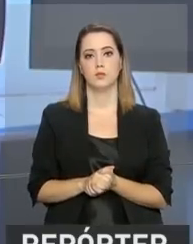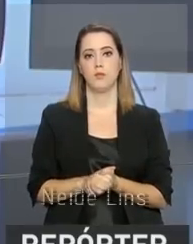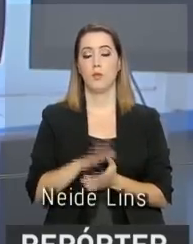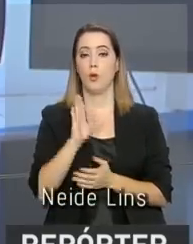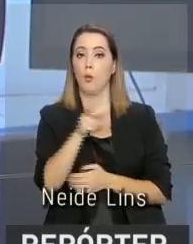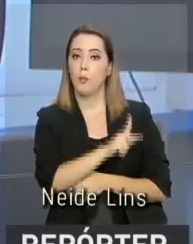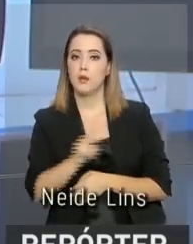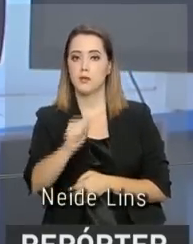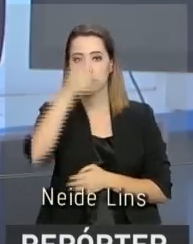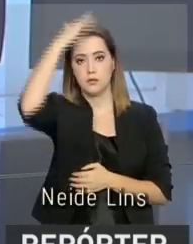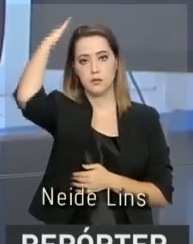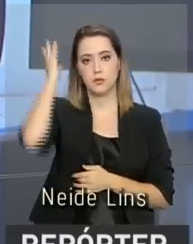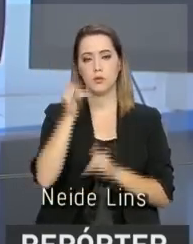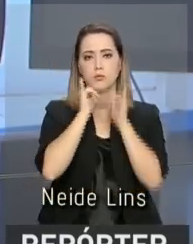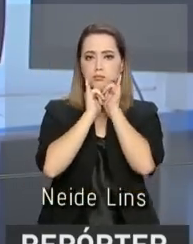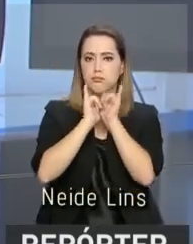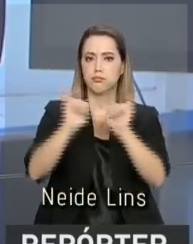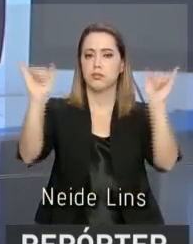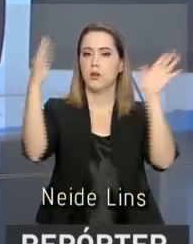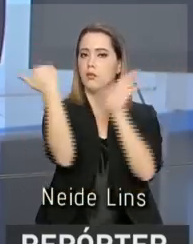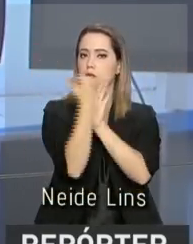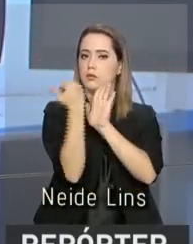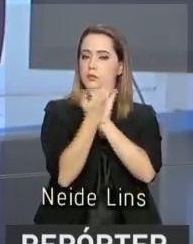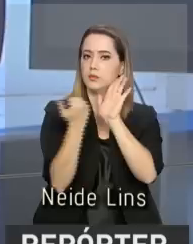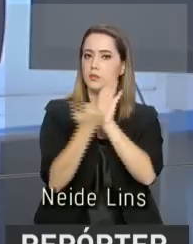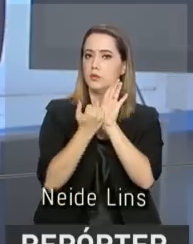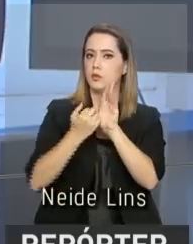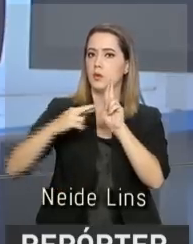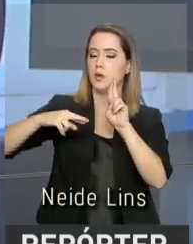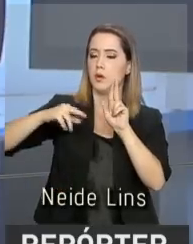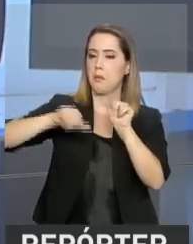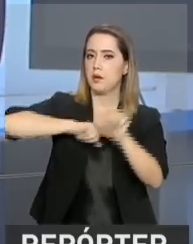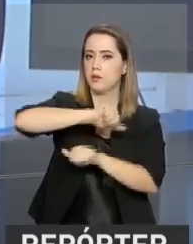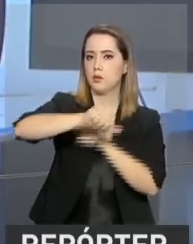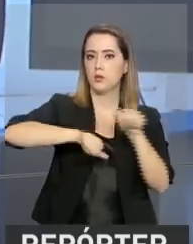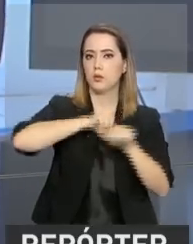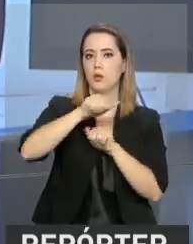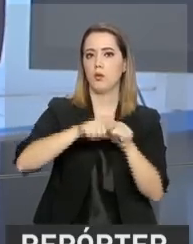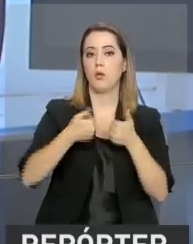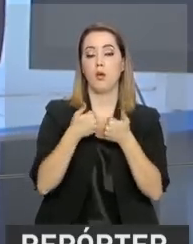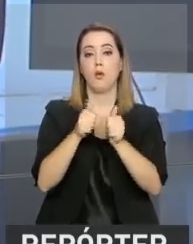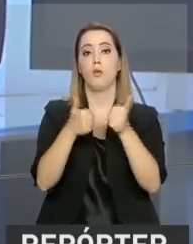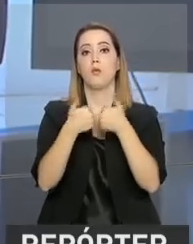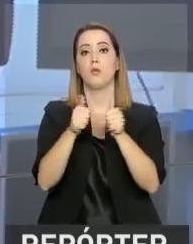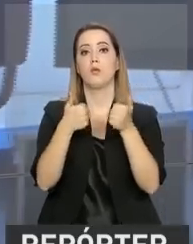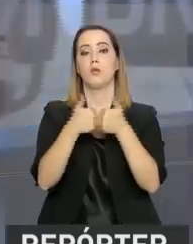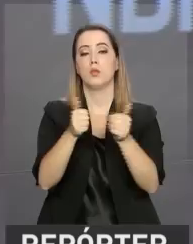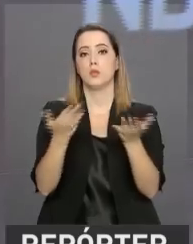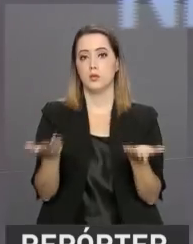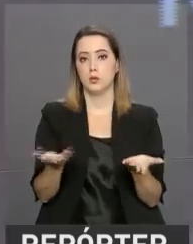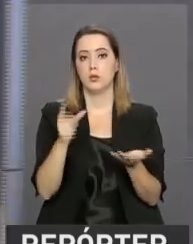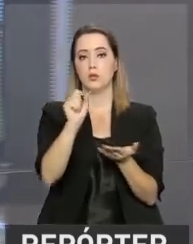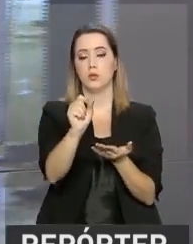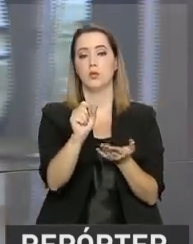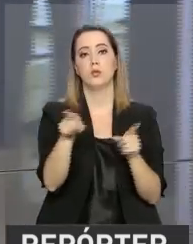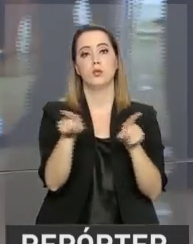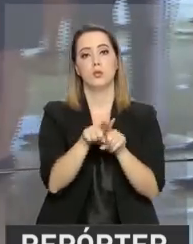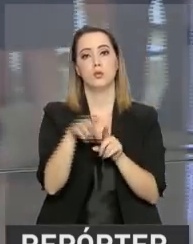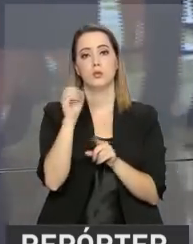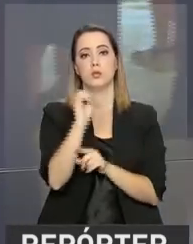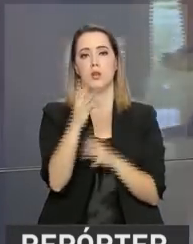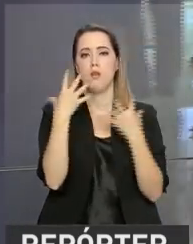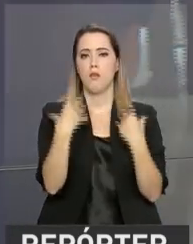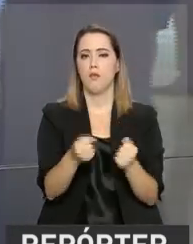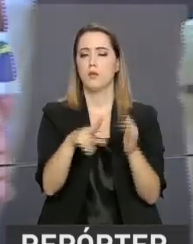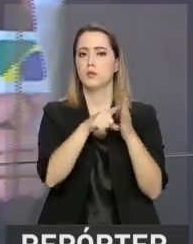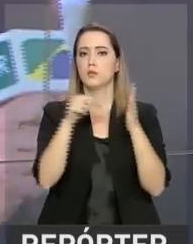pouco, o presidente Michel Temer vai lançar um programa para renovar a frota de ônibus do transporte público. Vamos ao vivo ao Palácio do Planalto, onde está a